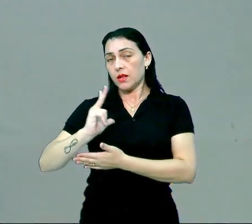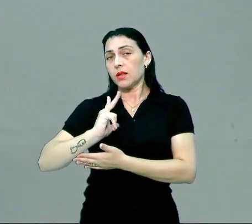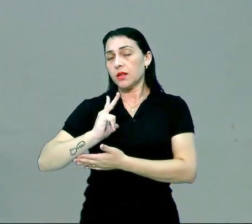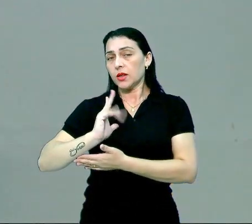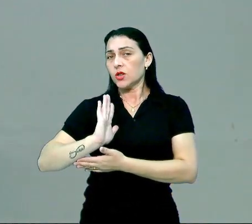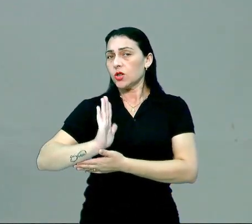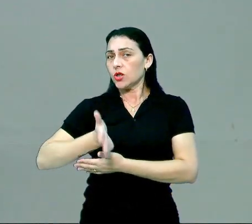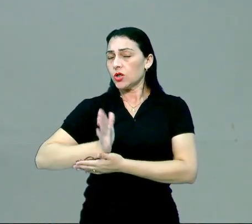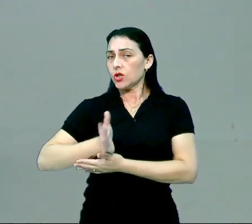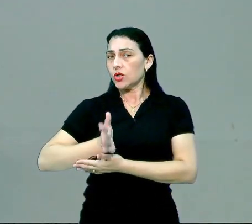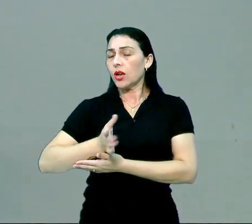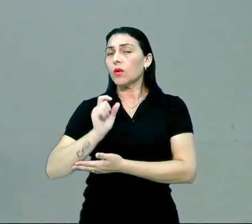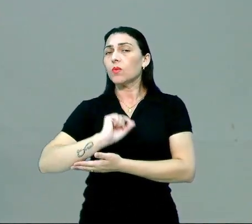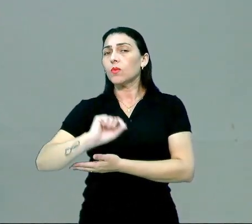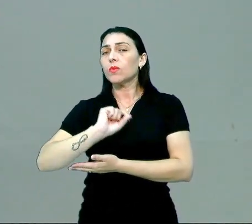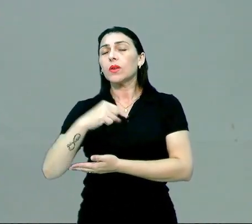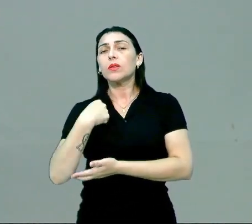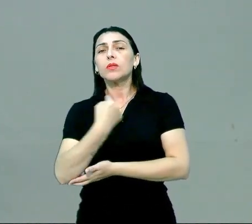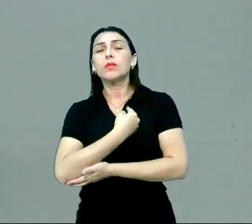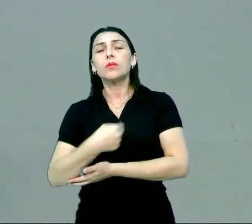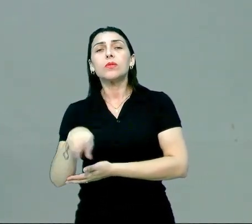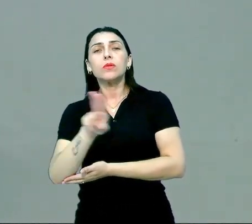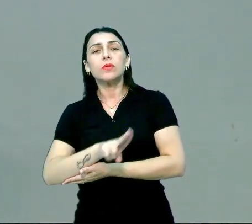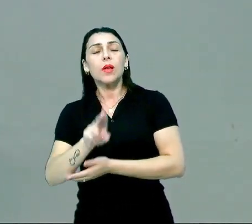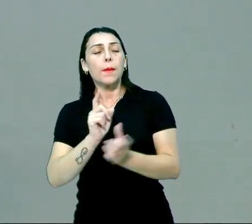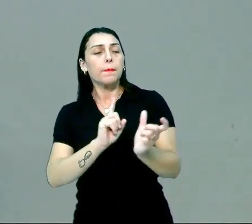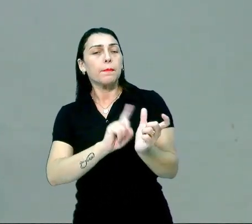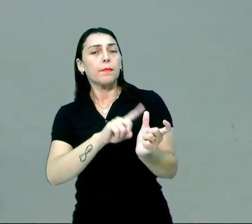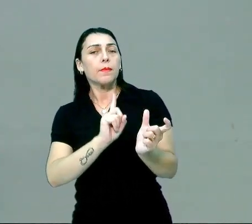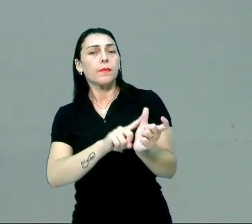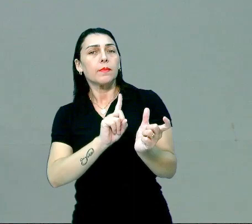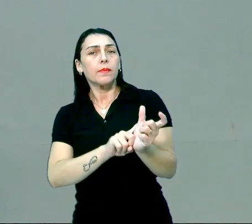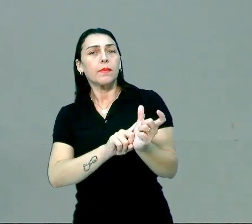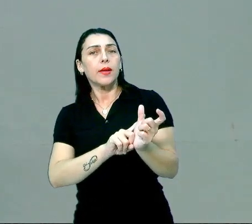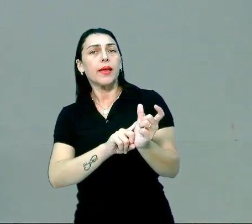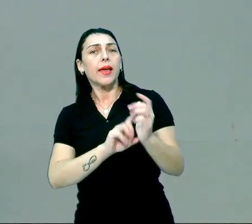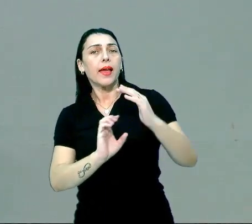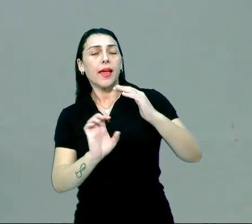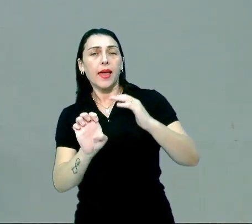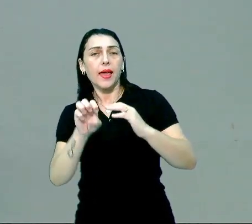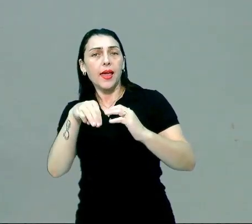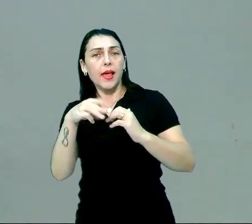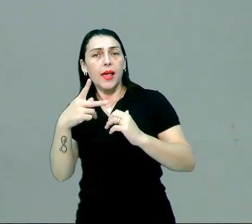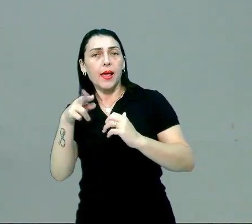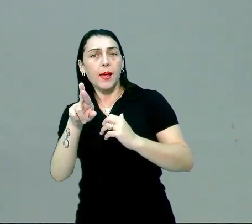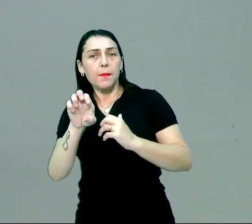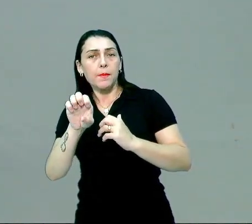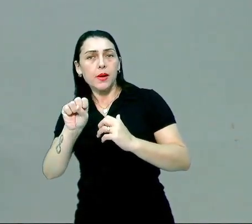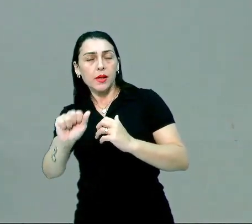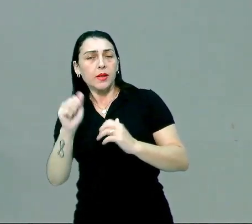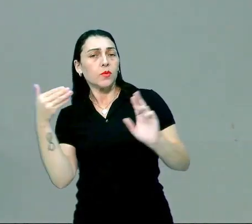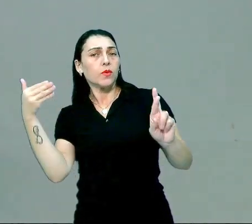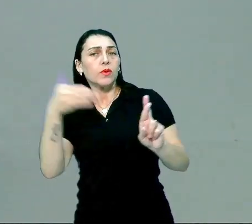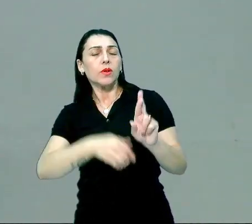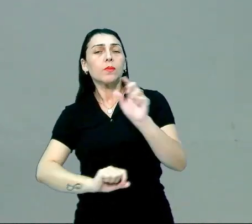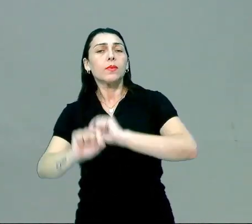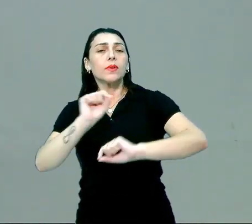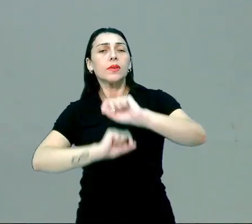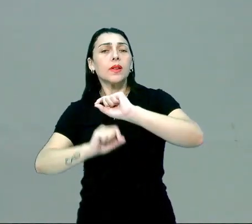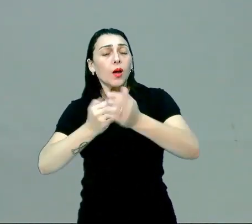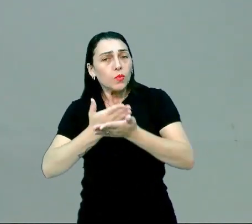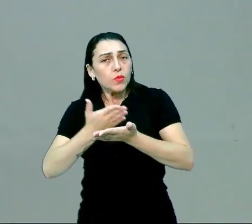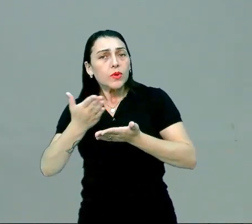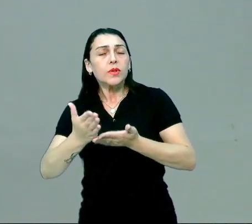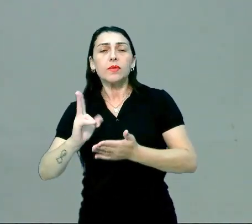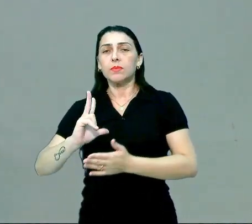já que corriqueiramente, quando nós utilizamos a palavra empresa, nós nos referimos bastante à questão da